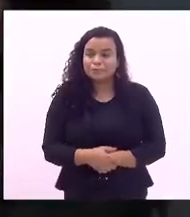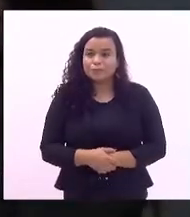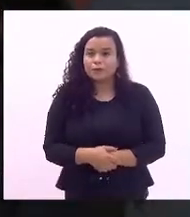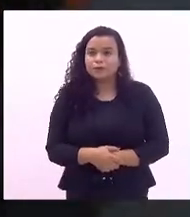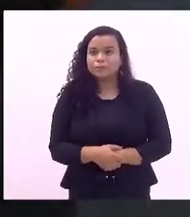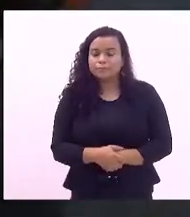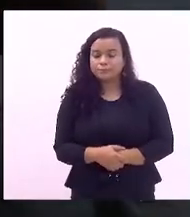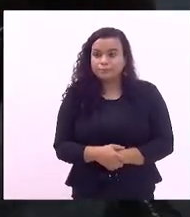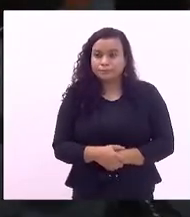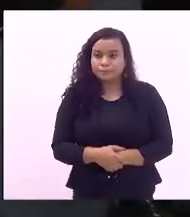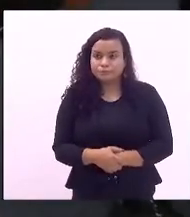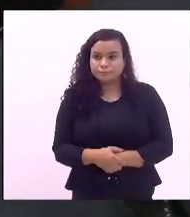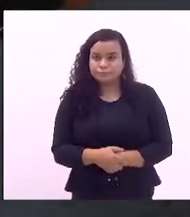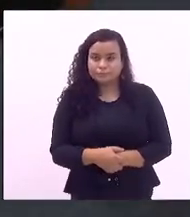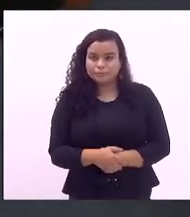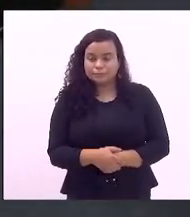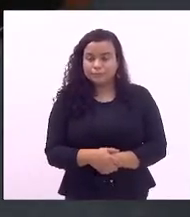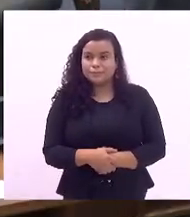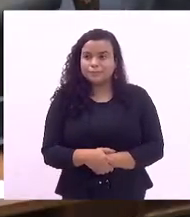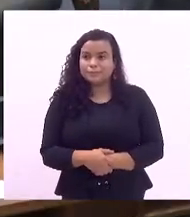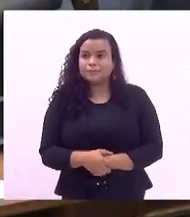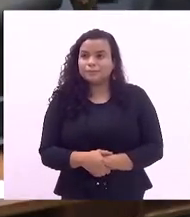E aí